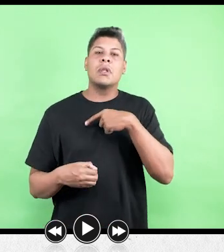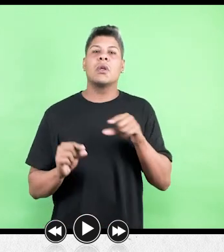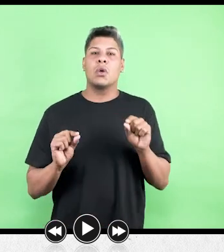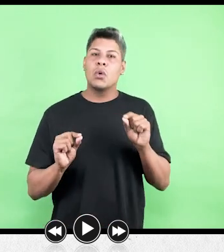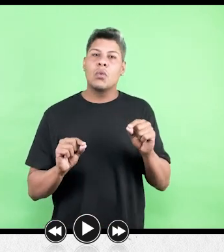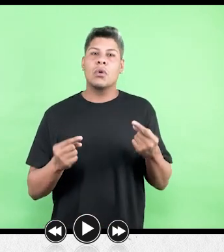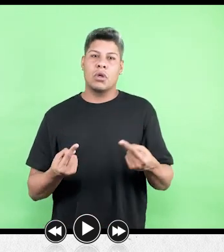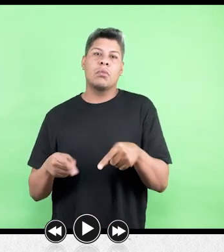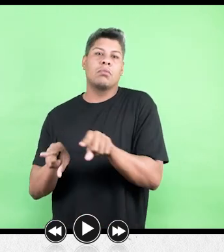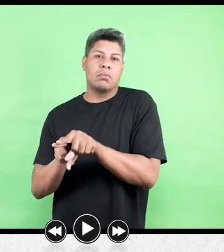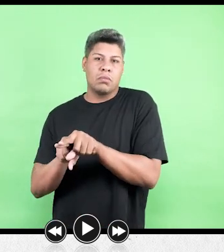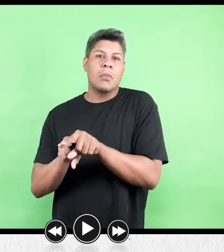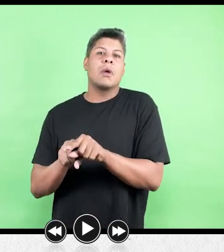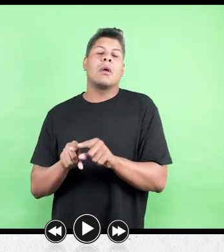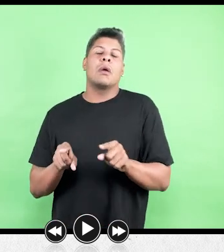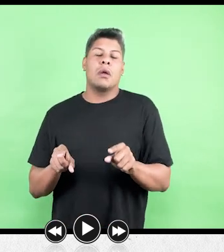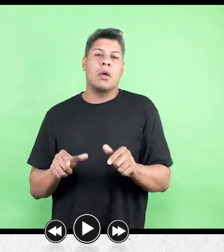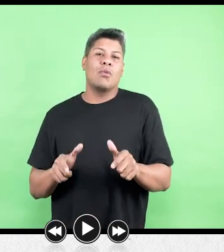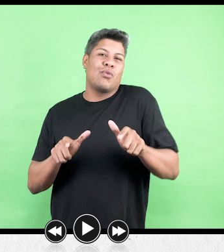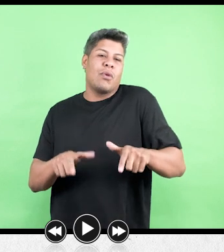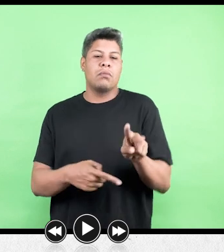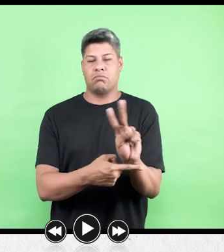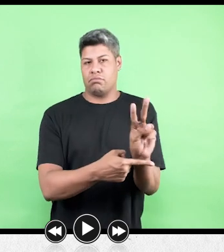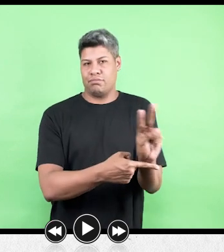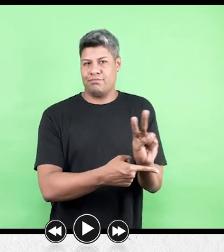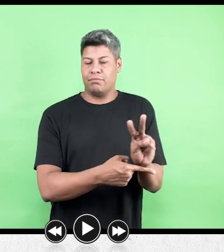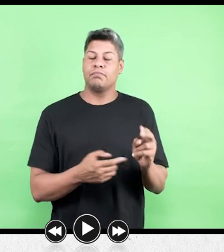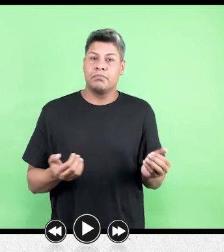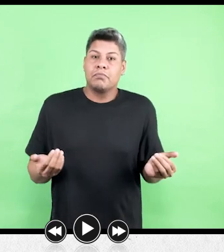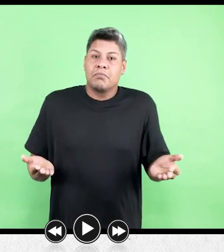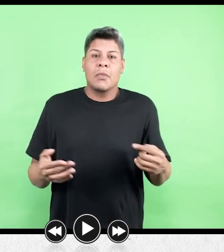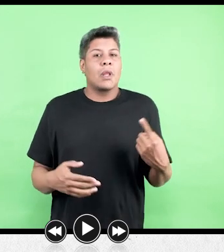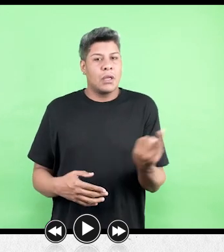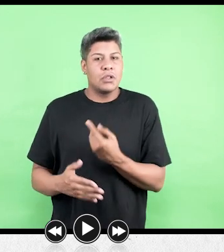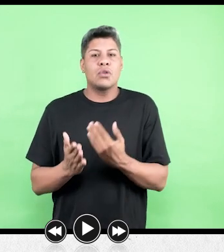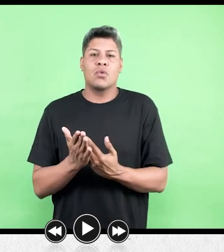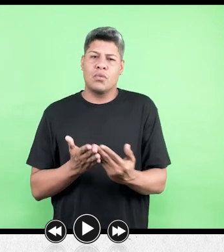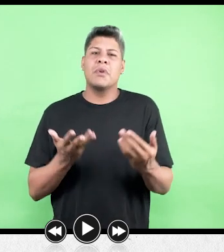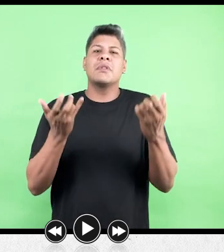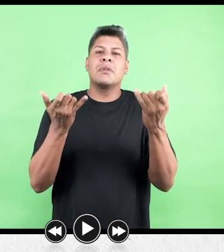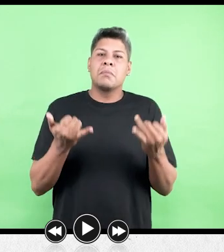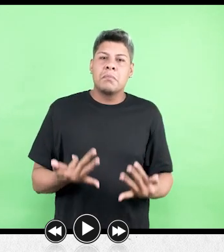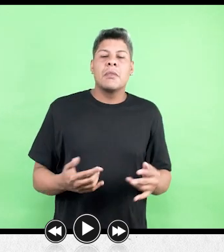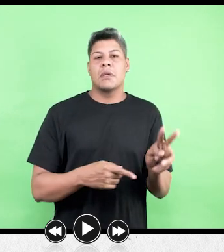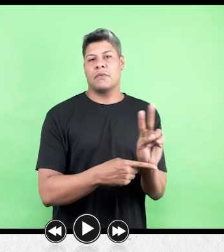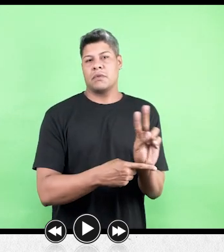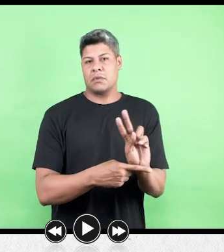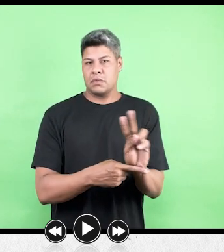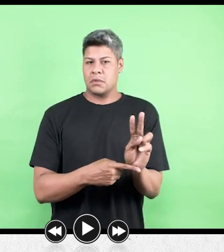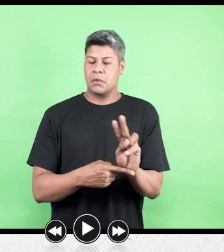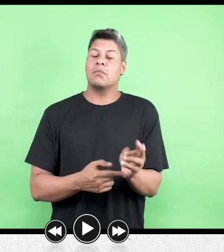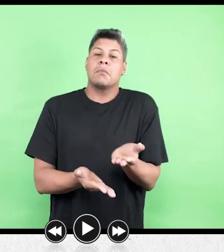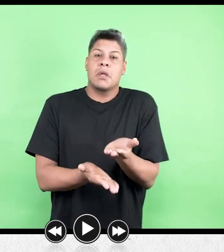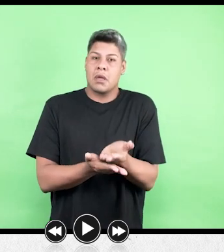com as agências reguladoras e o saneamento básico. Então, para a gente começar a falar um pouquinho sobre a fiscalização, e aí nessa